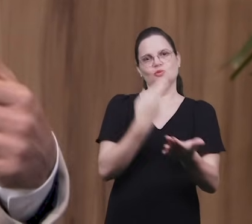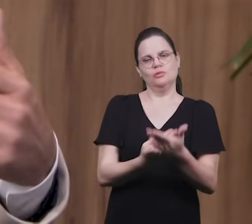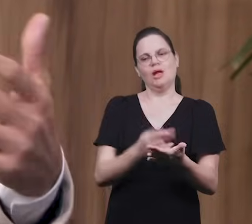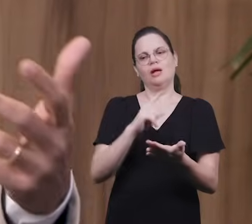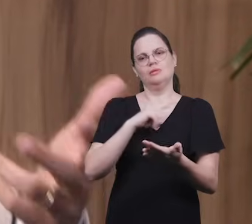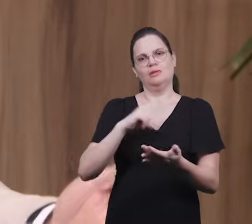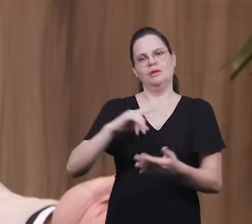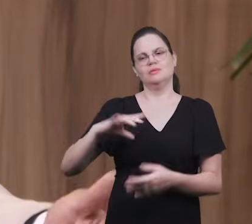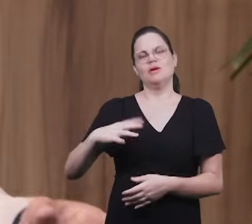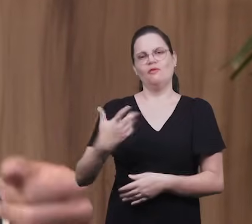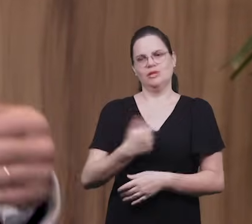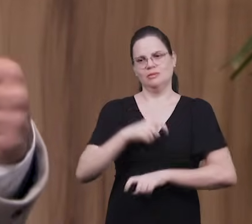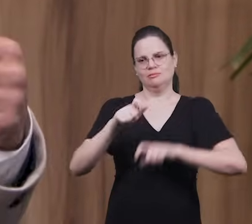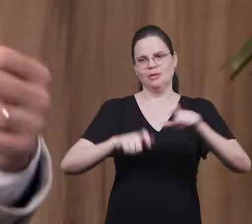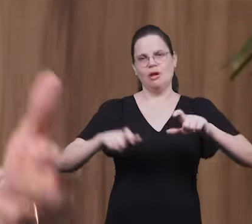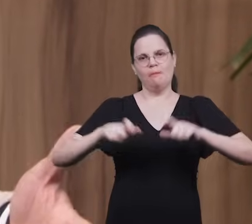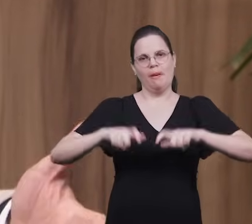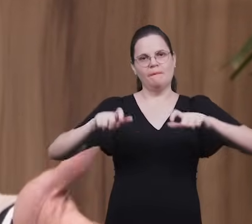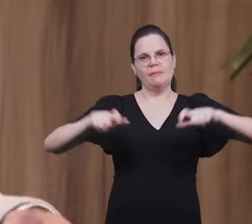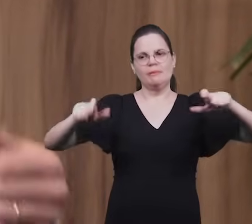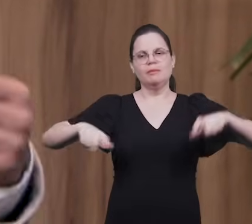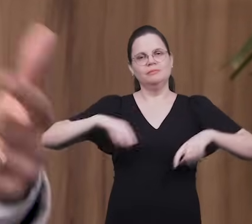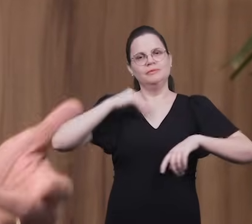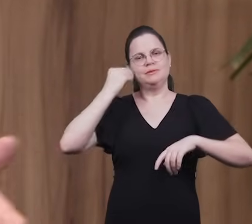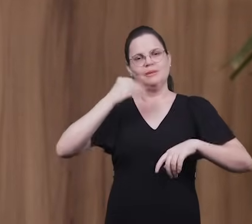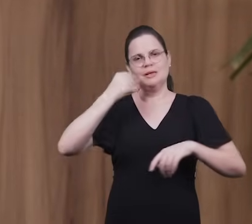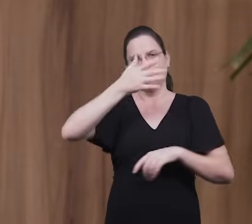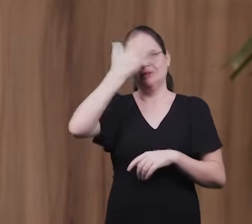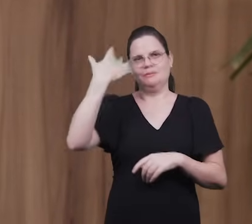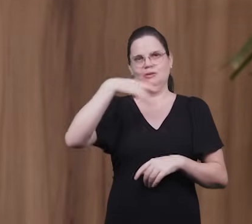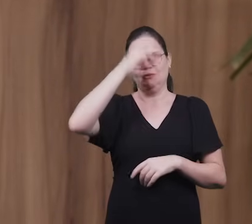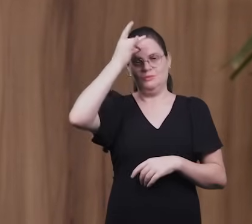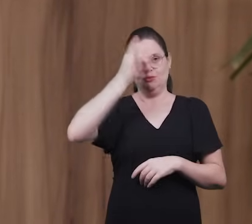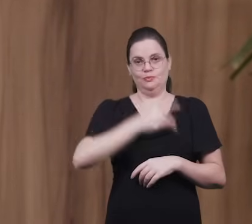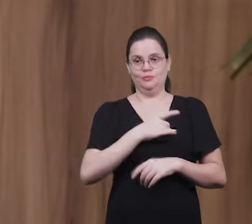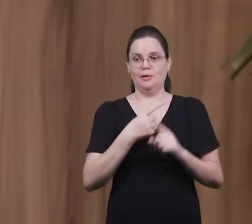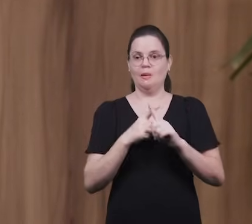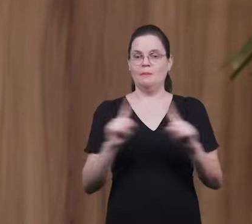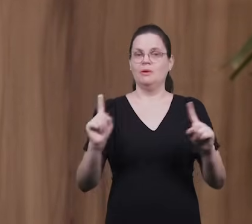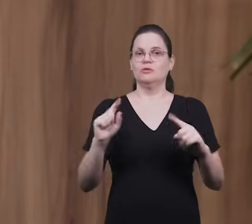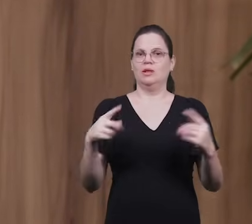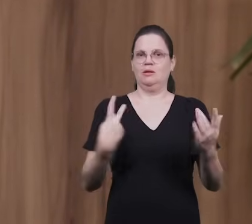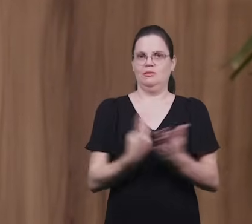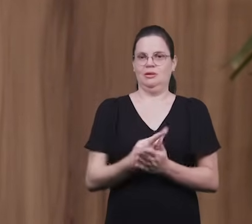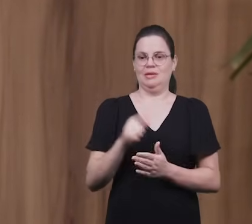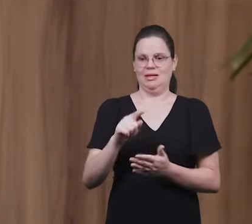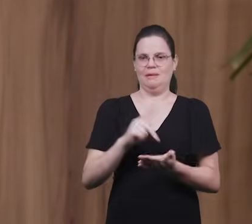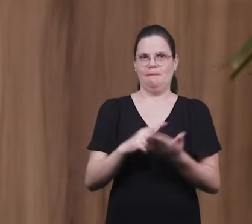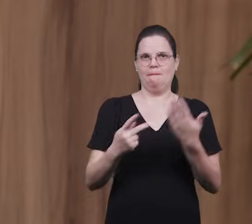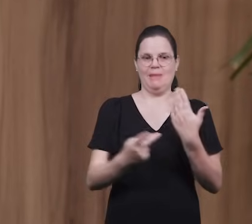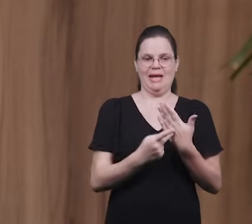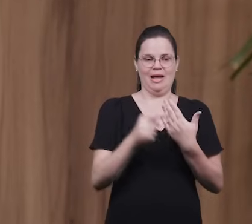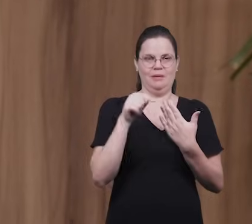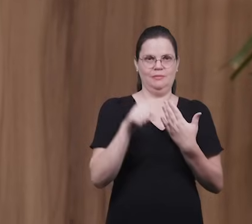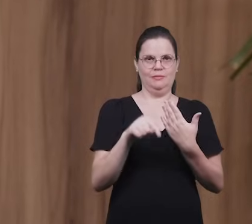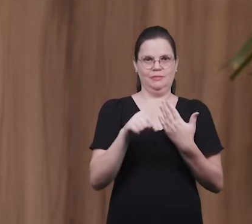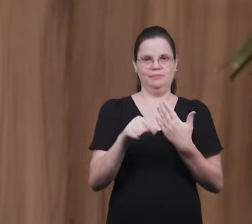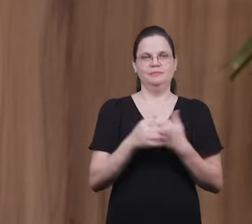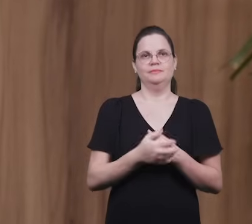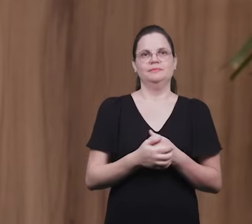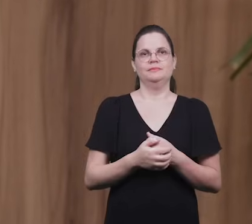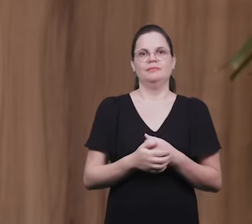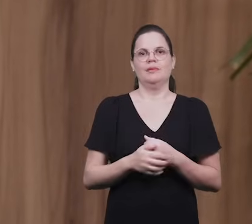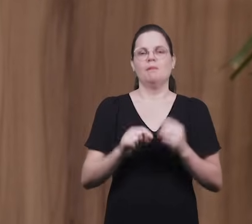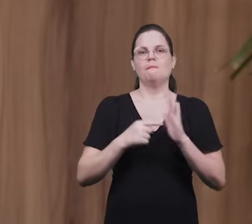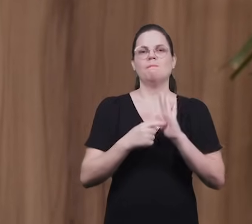produzindo salvação, experiências com Deus, batismo com o Espírito Santo. Mas enquanto, na parábola diz, enquanto